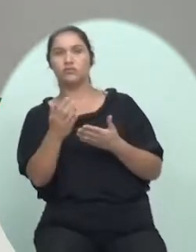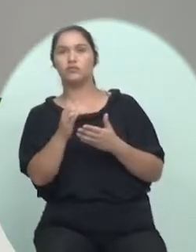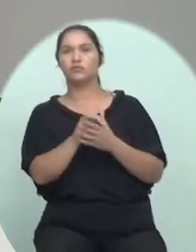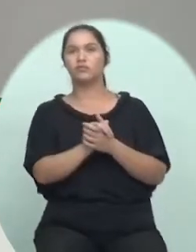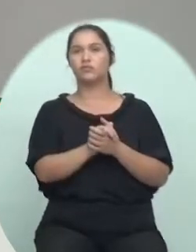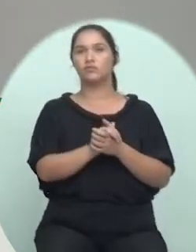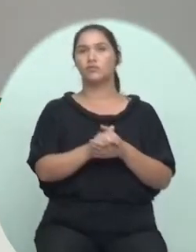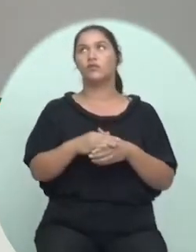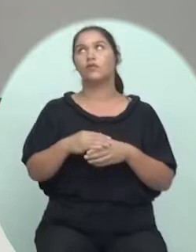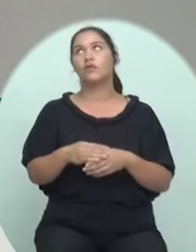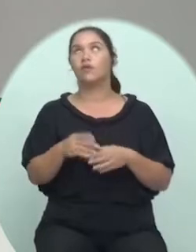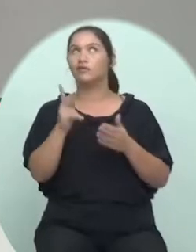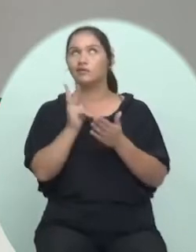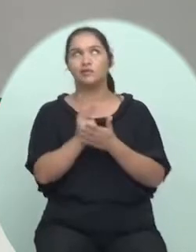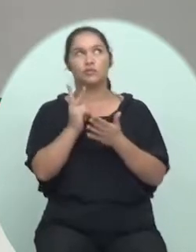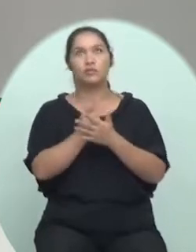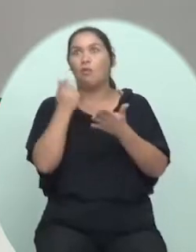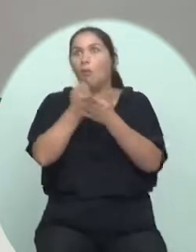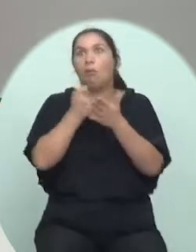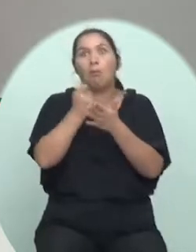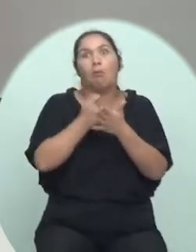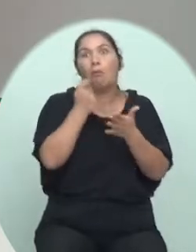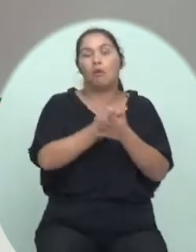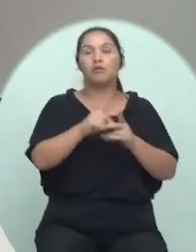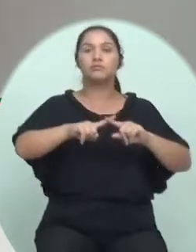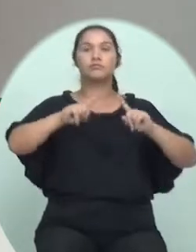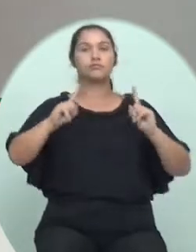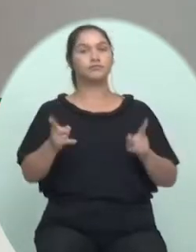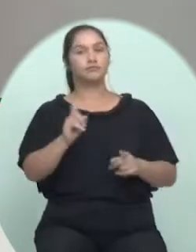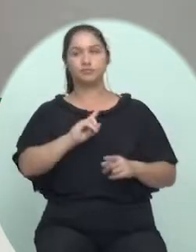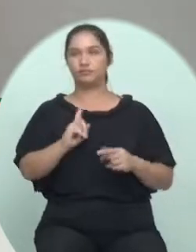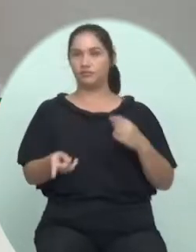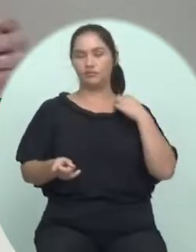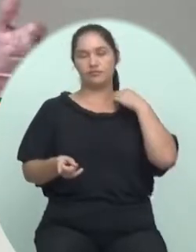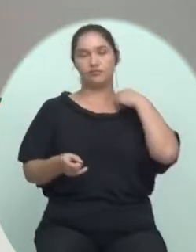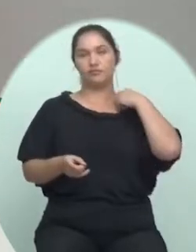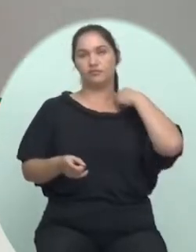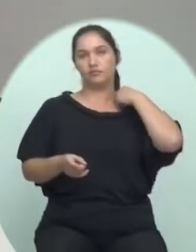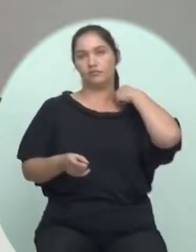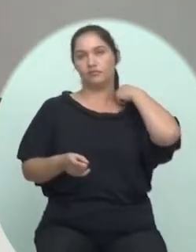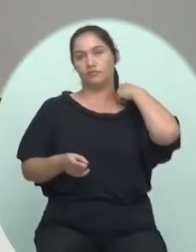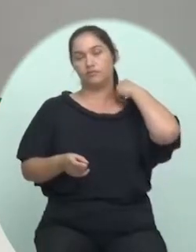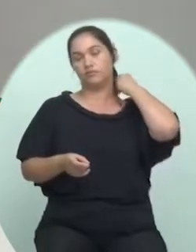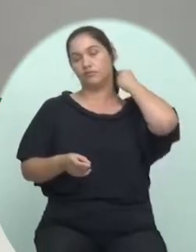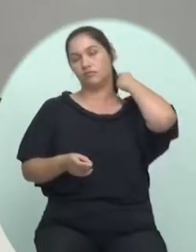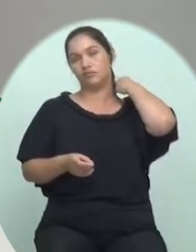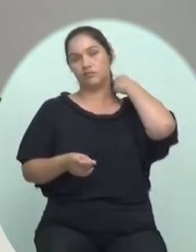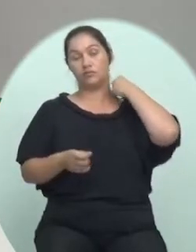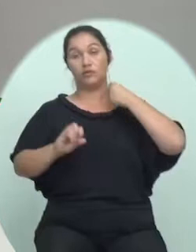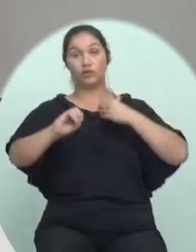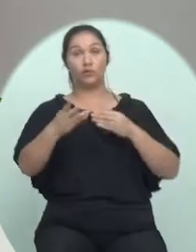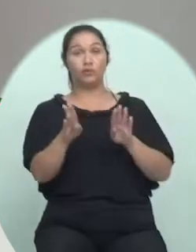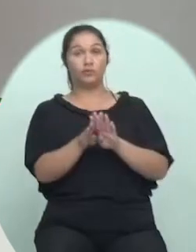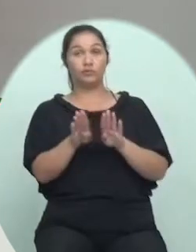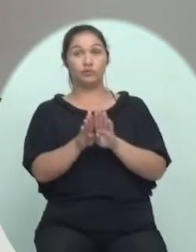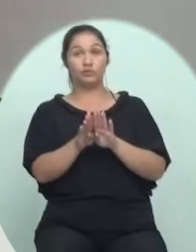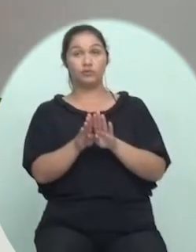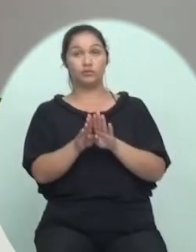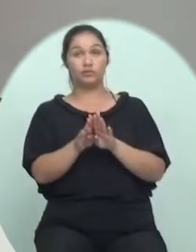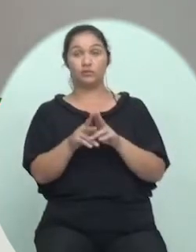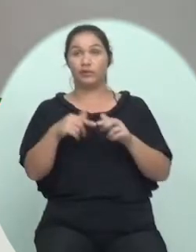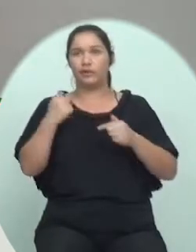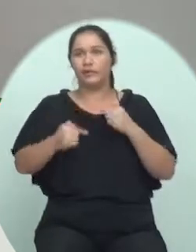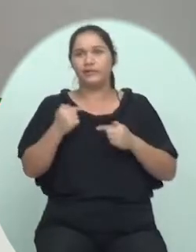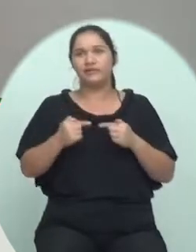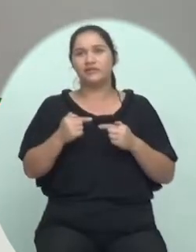estar querendo comprometer, né, discutir ou criar um debate muitas vezes desnecessário. Mas é